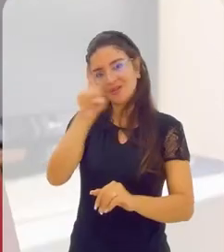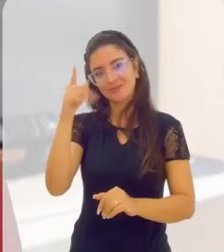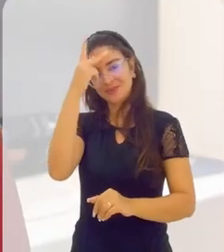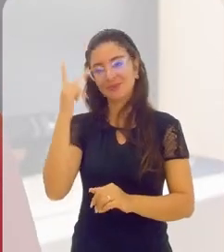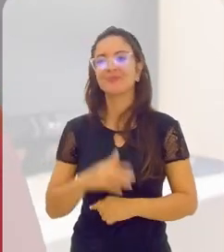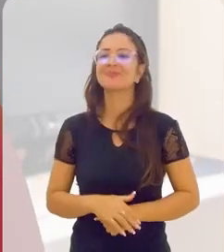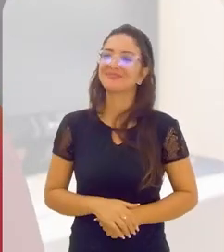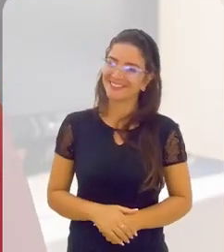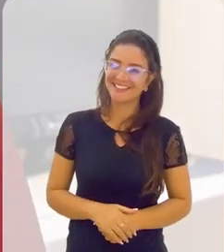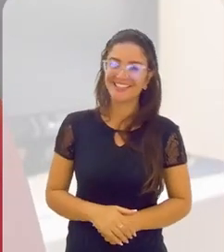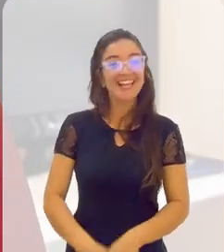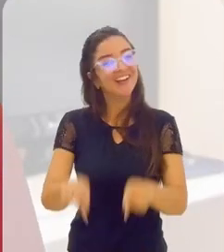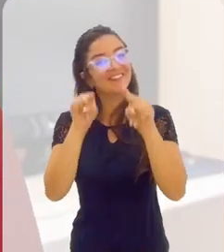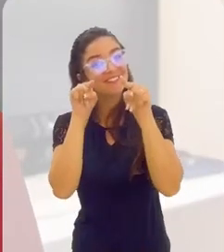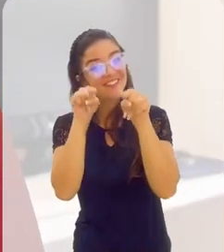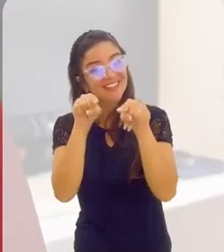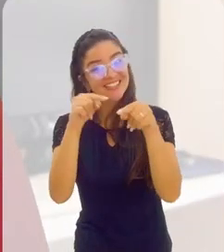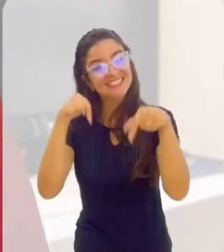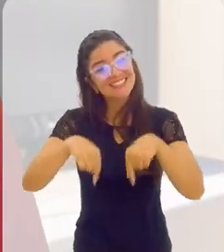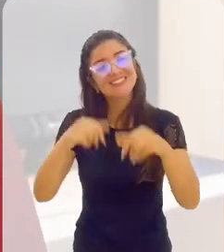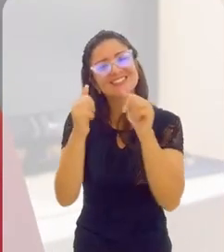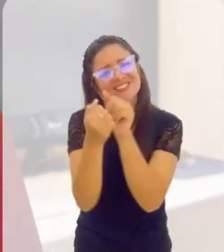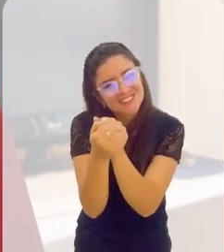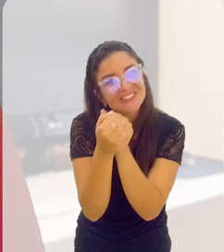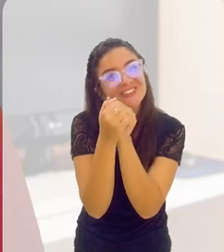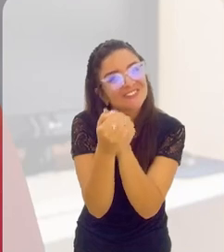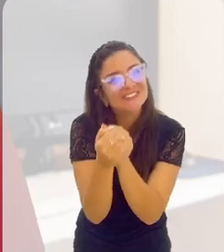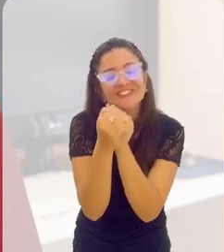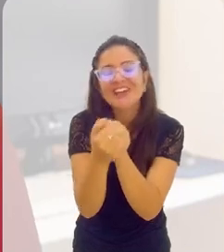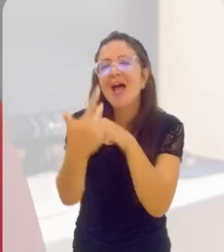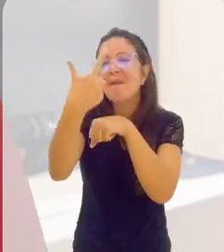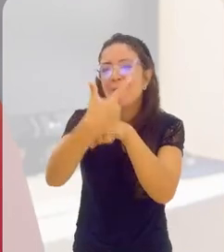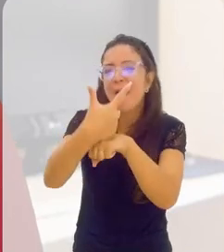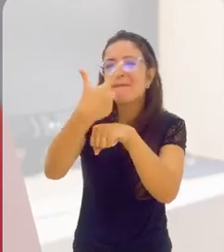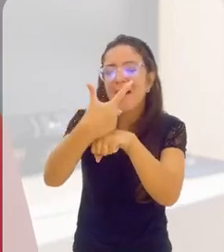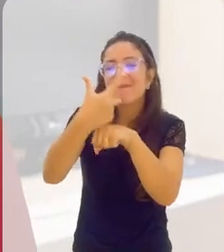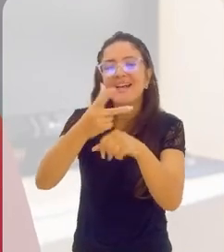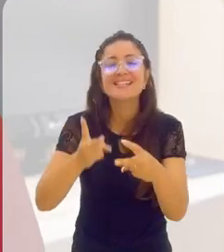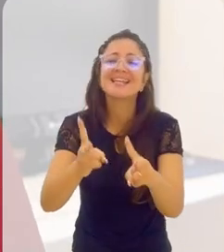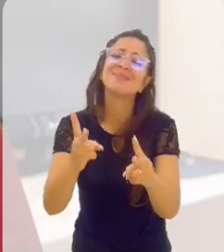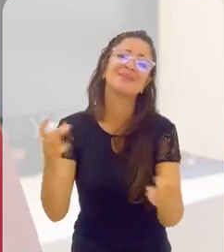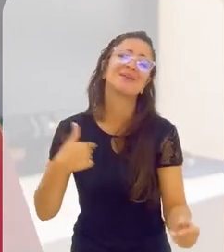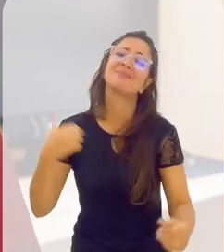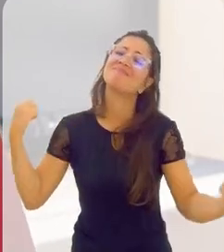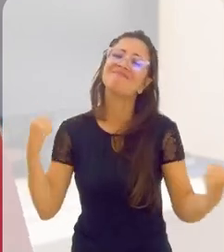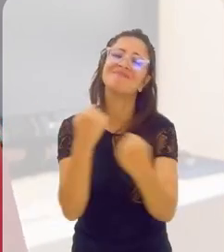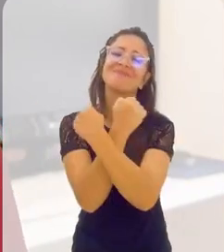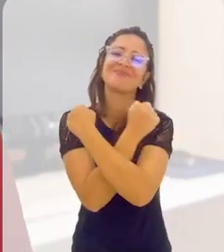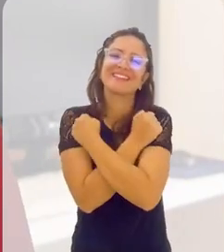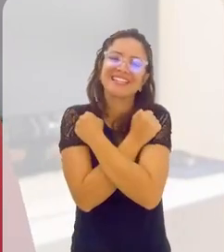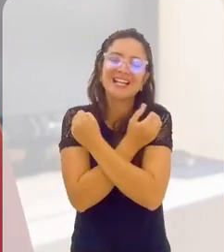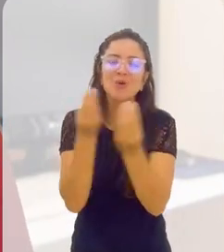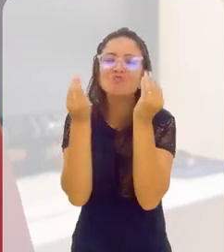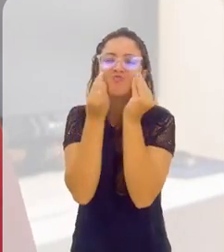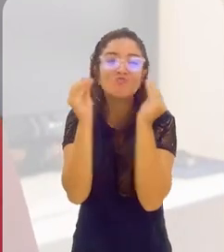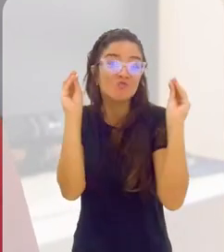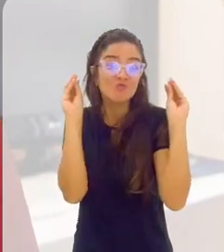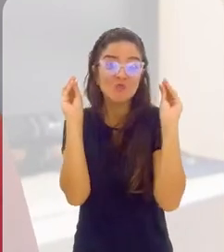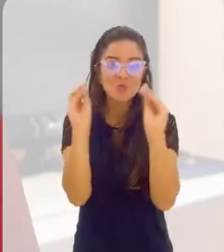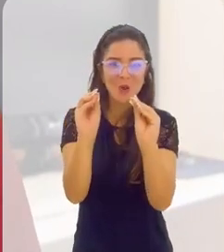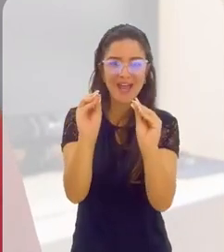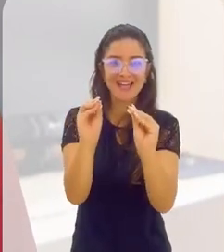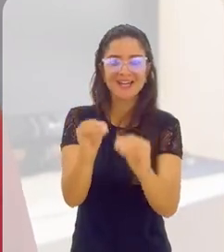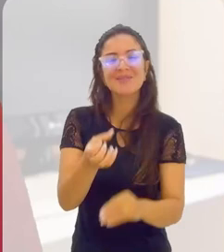e para você que está aqui com a gente sempre aquele abraço acolhedor um beijo enorme